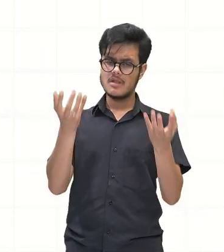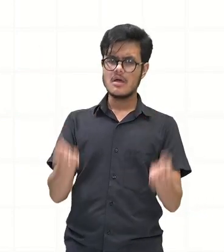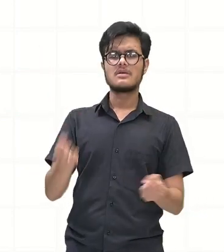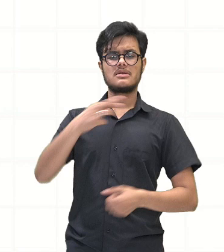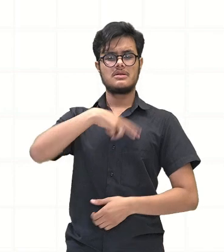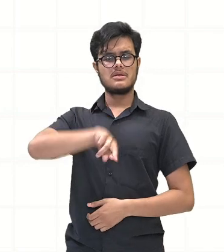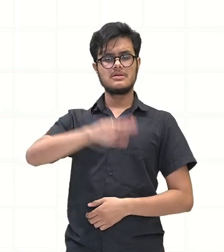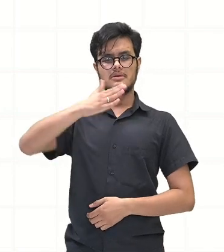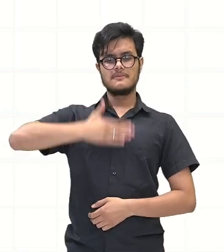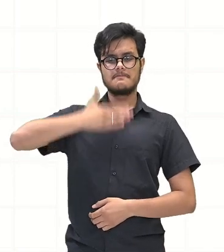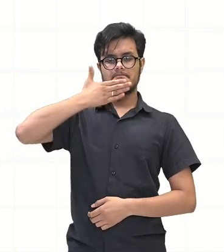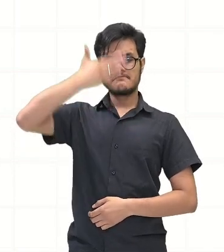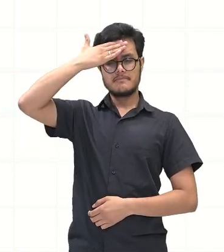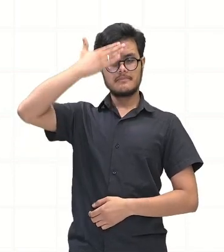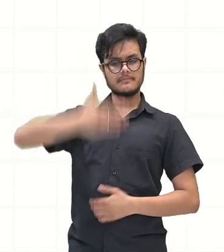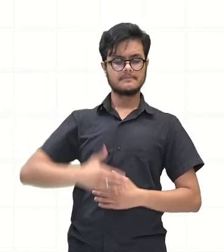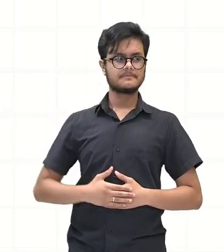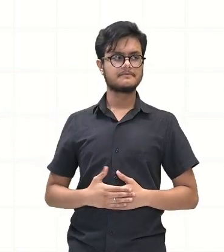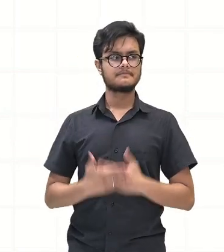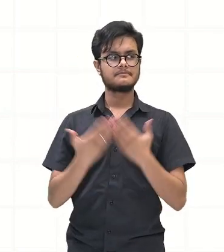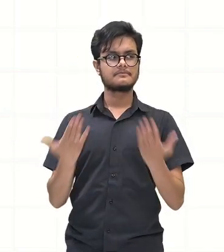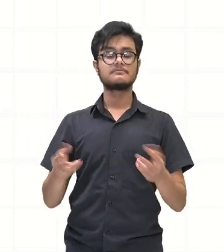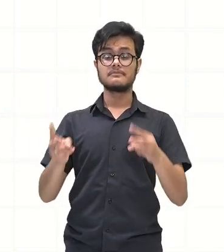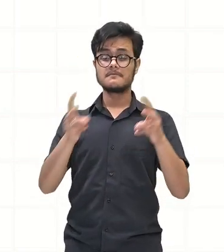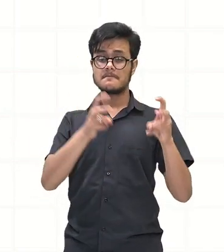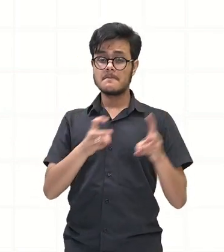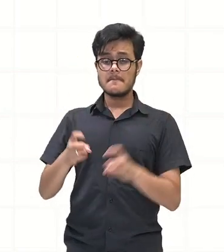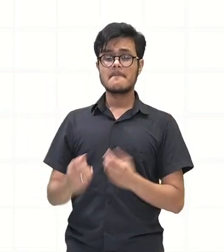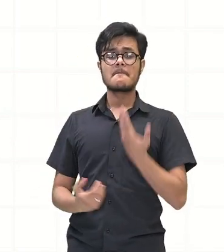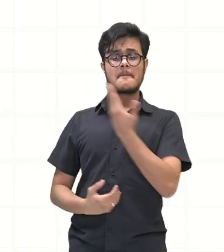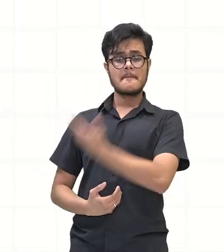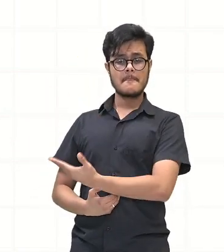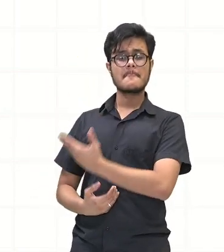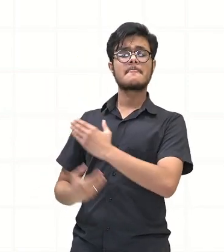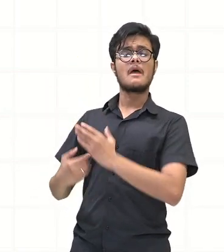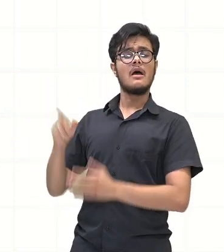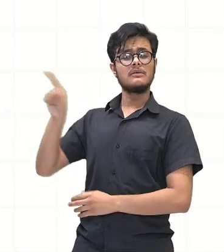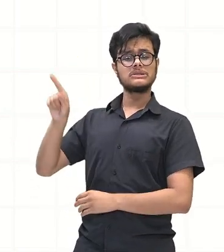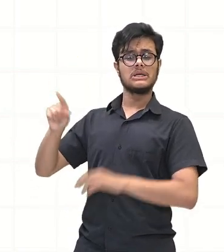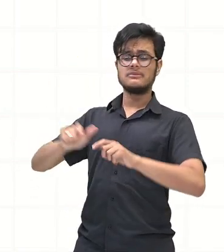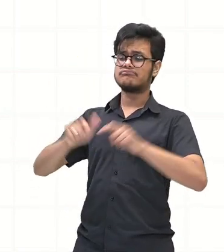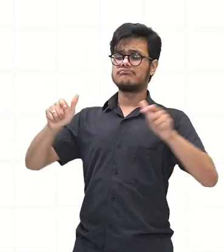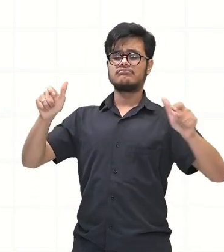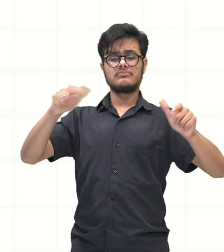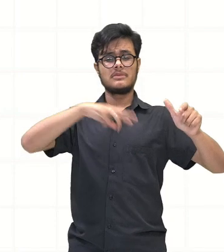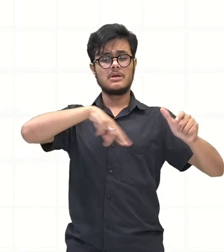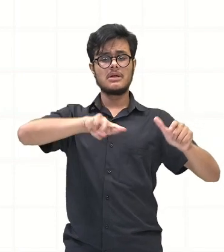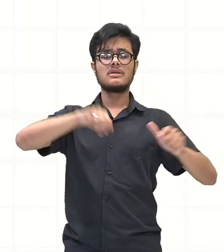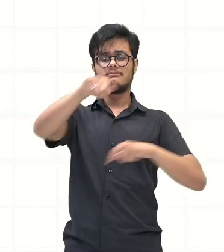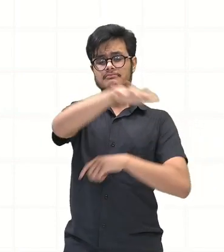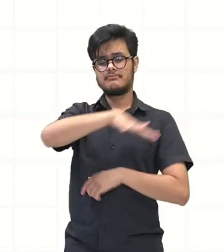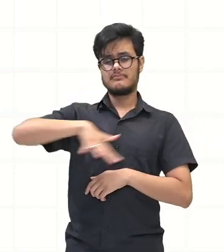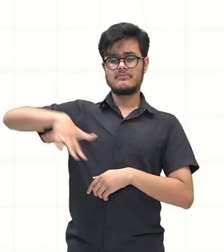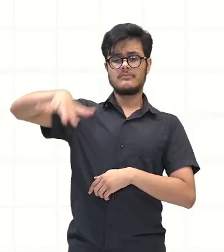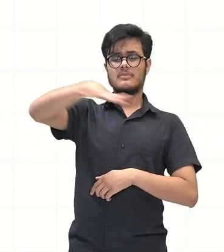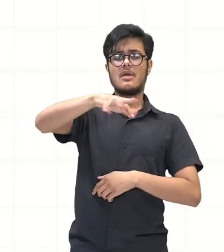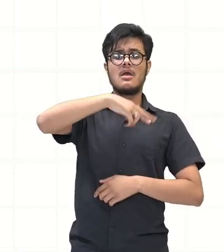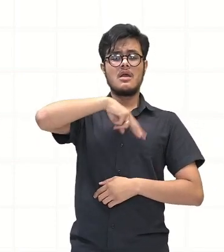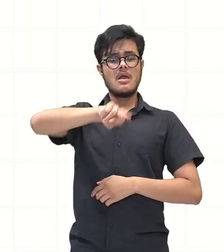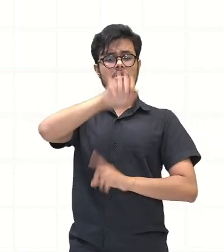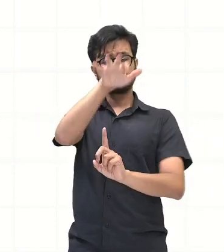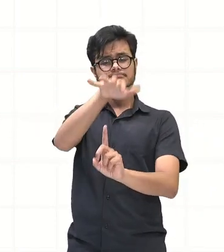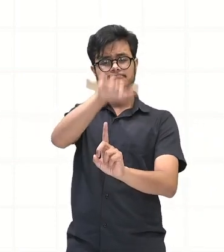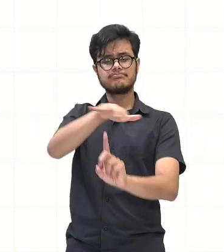religião islâmica. Então, observem que eu vou ter essa expansão da religião